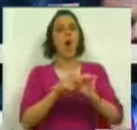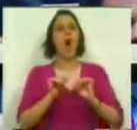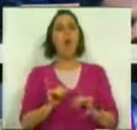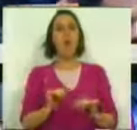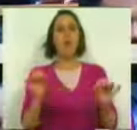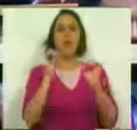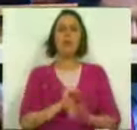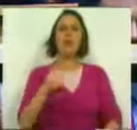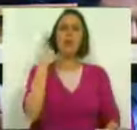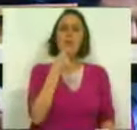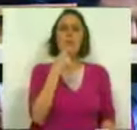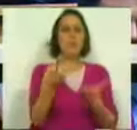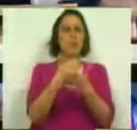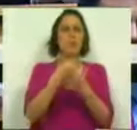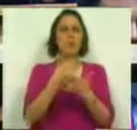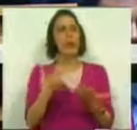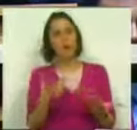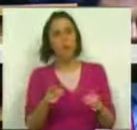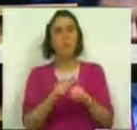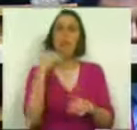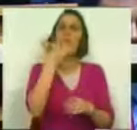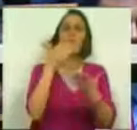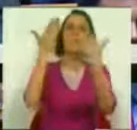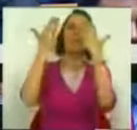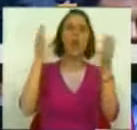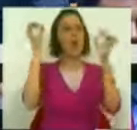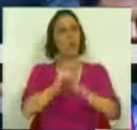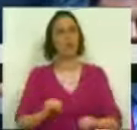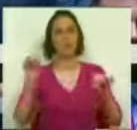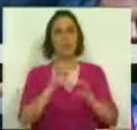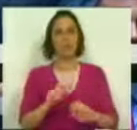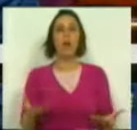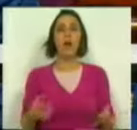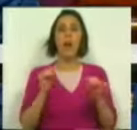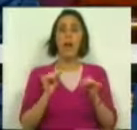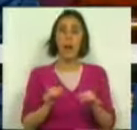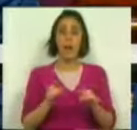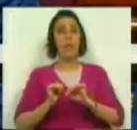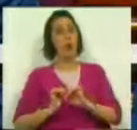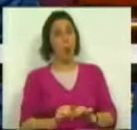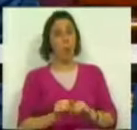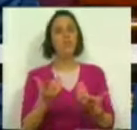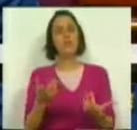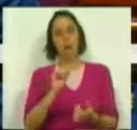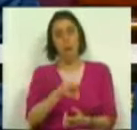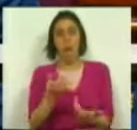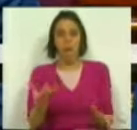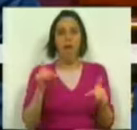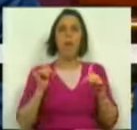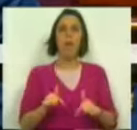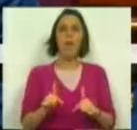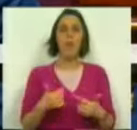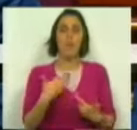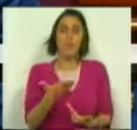oposição não teve uma palavra de regozijo e de felicitação, Sr. Primeiro-Ministro. É esta a oposição construtiva que